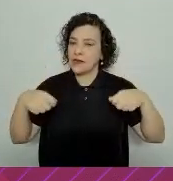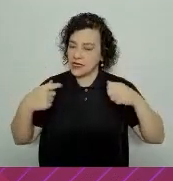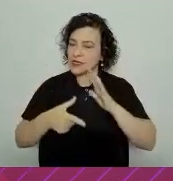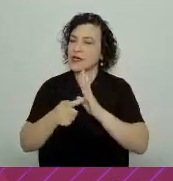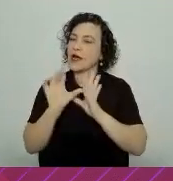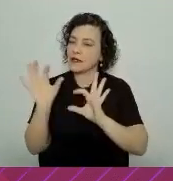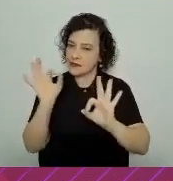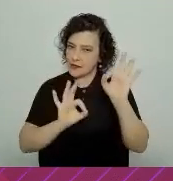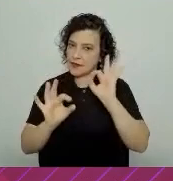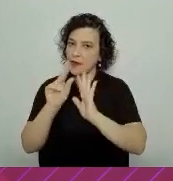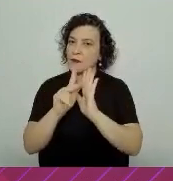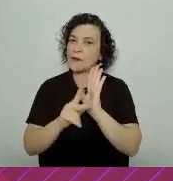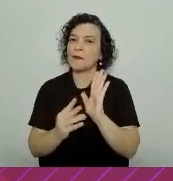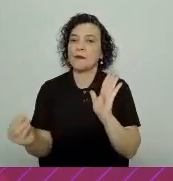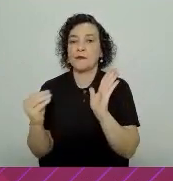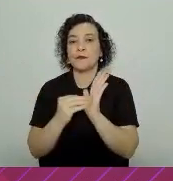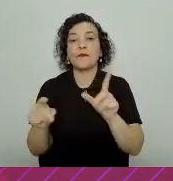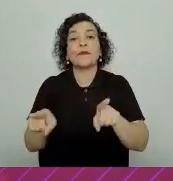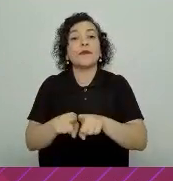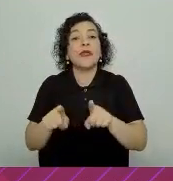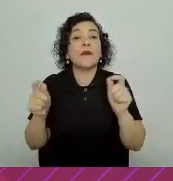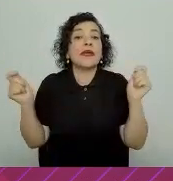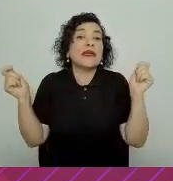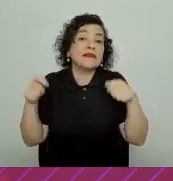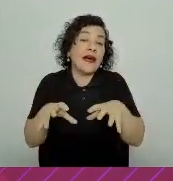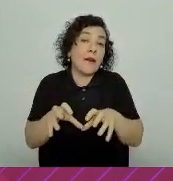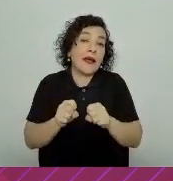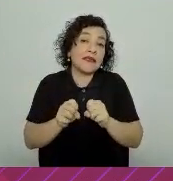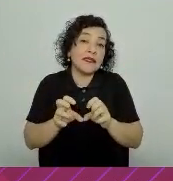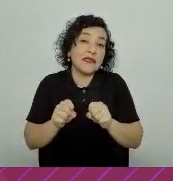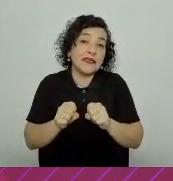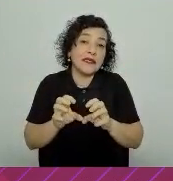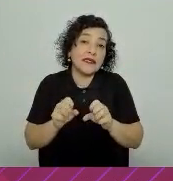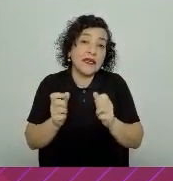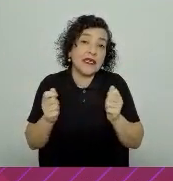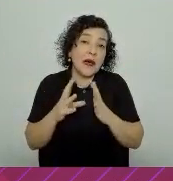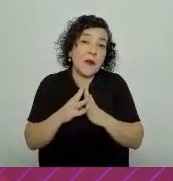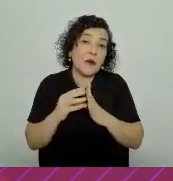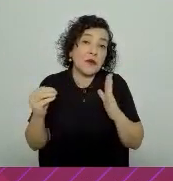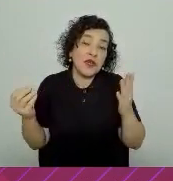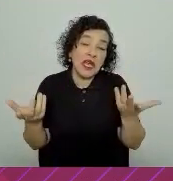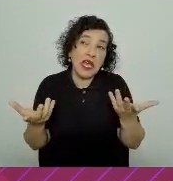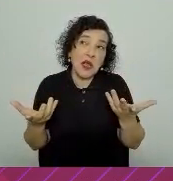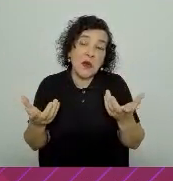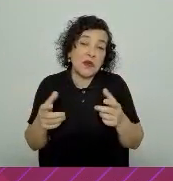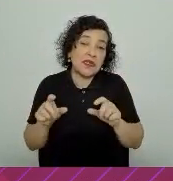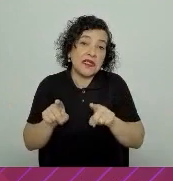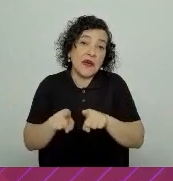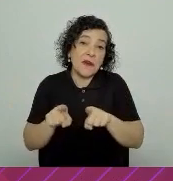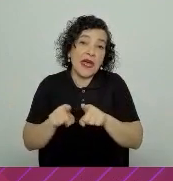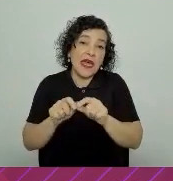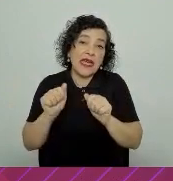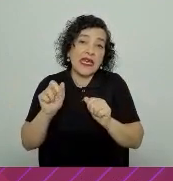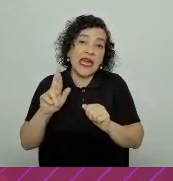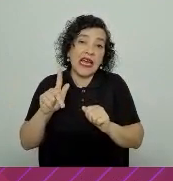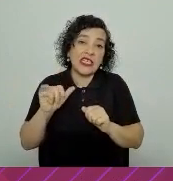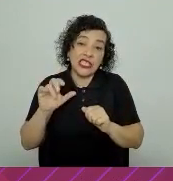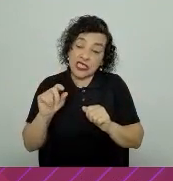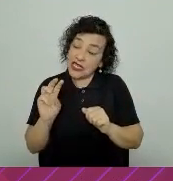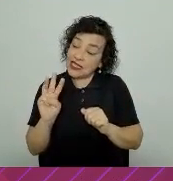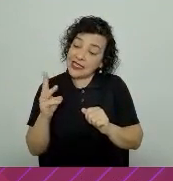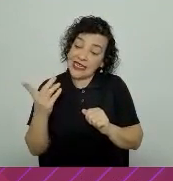outra coisa a gente vai poder projetar com massinha prototipar com massinha com argila prototipar 3D né